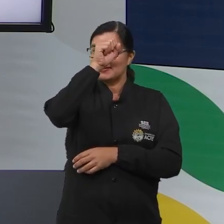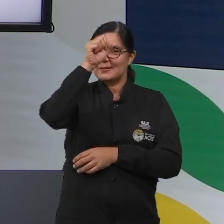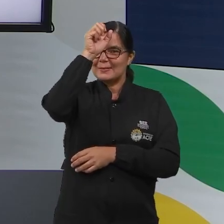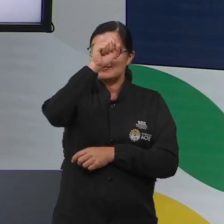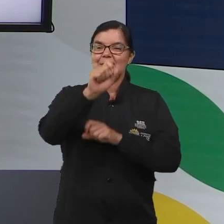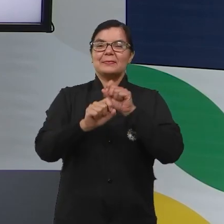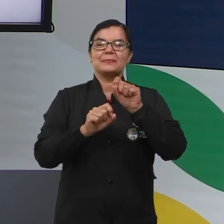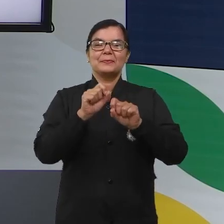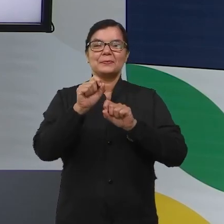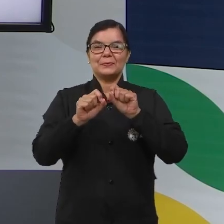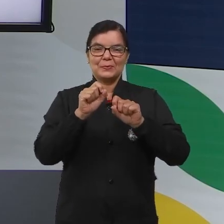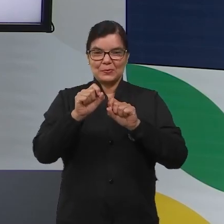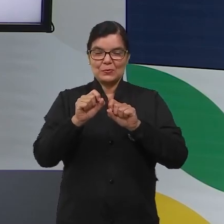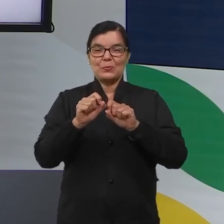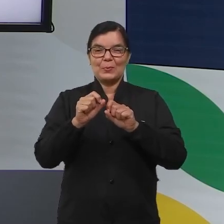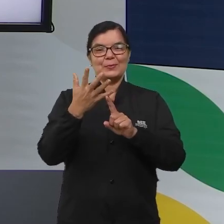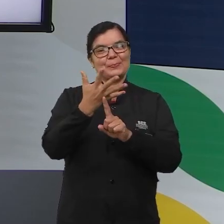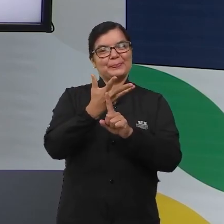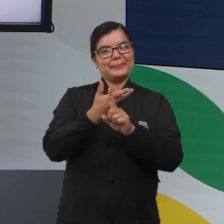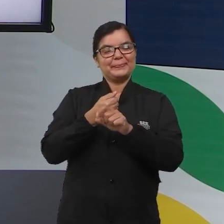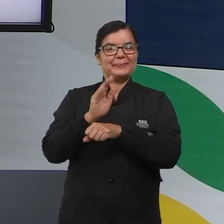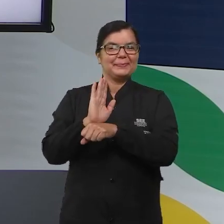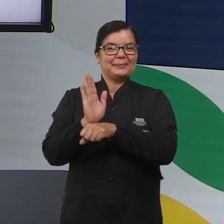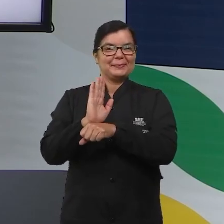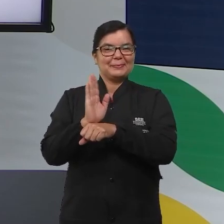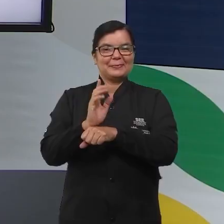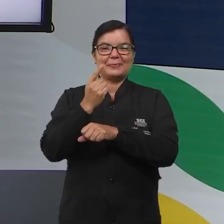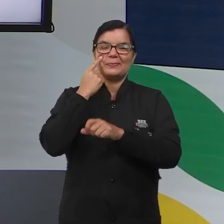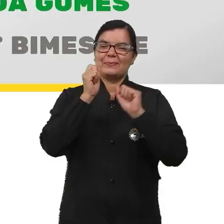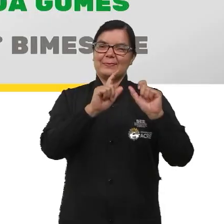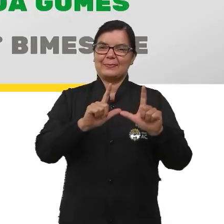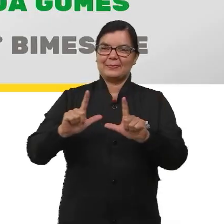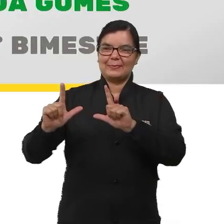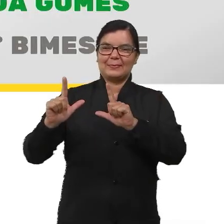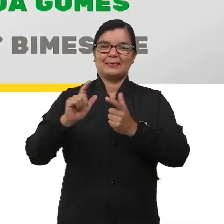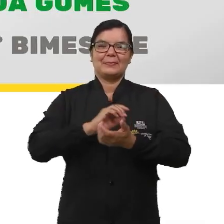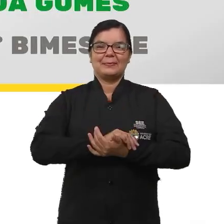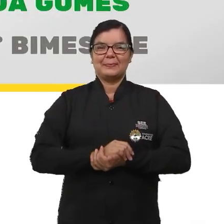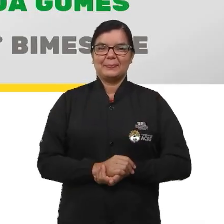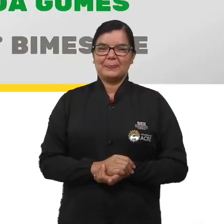aprendendo um pouco mais sobre a arte do cinema. Vamos para a nossa tela.